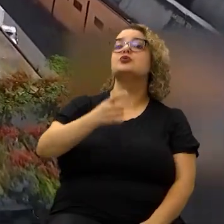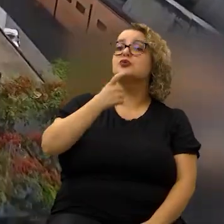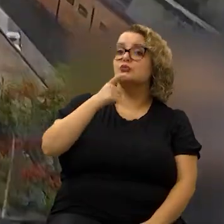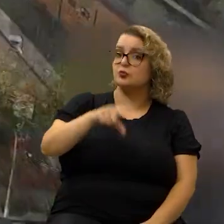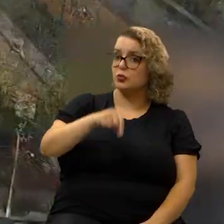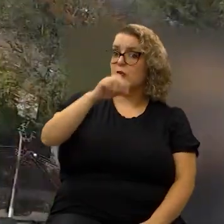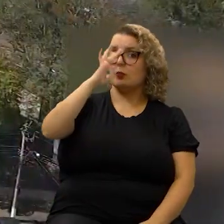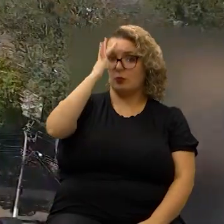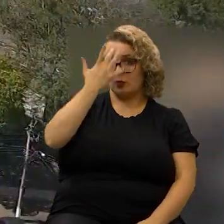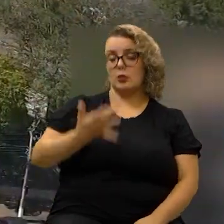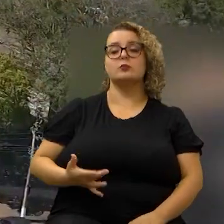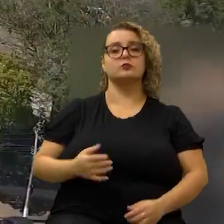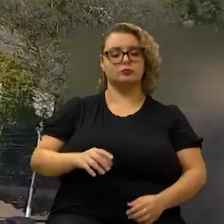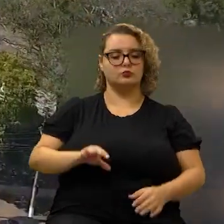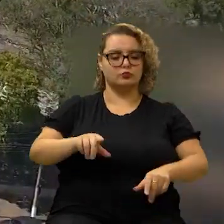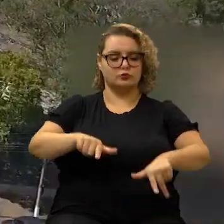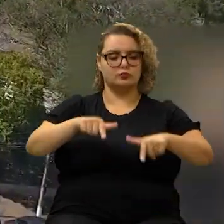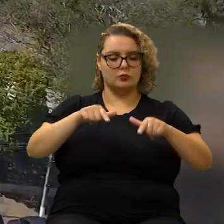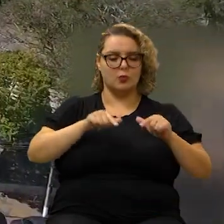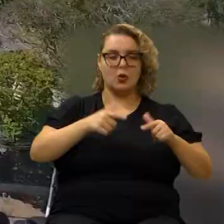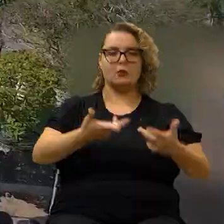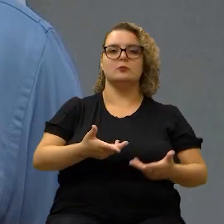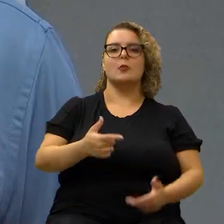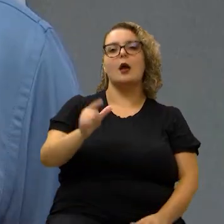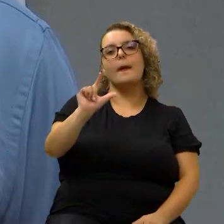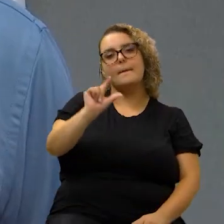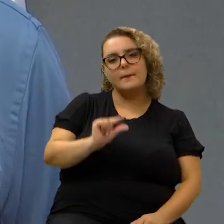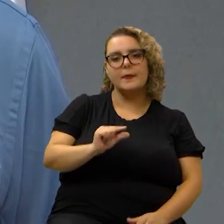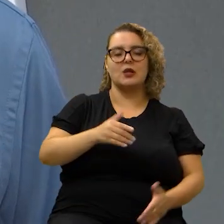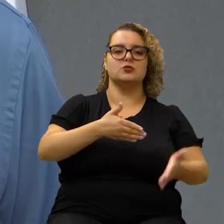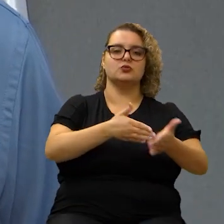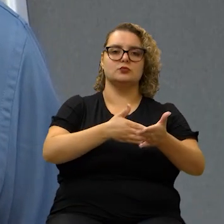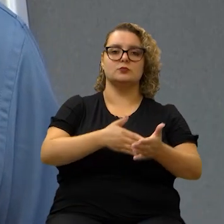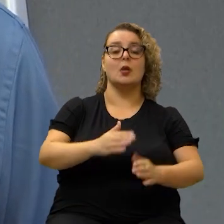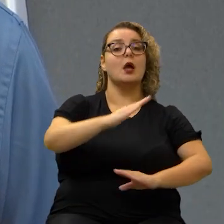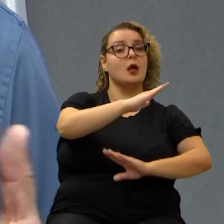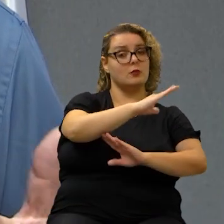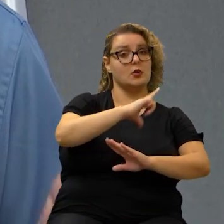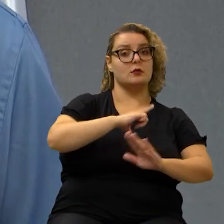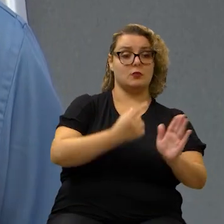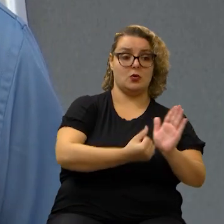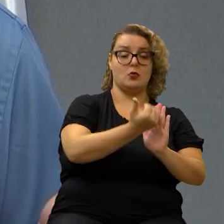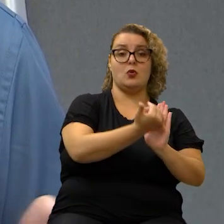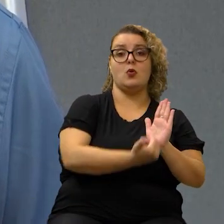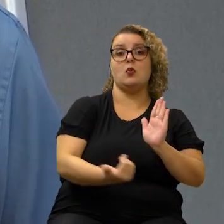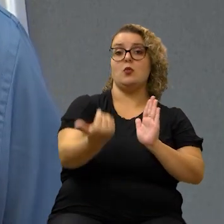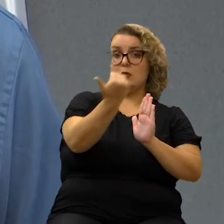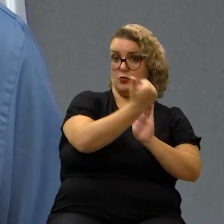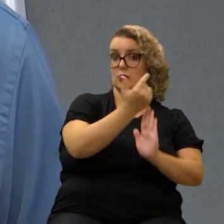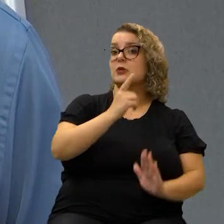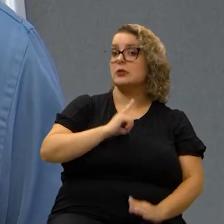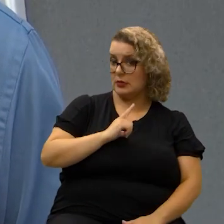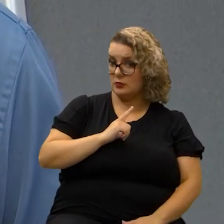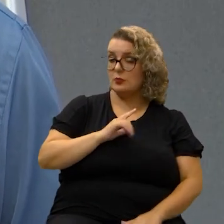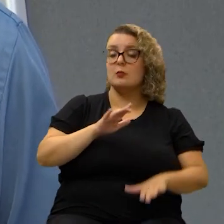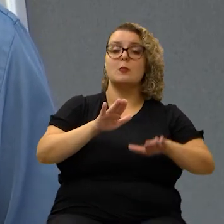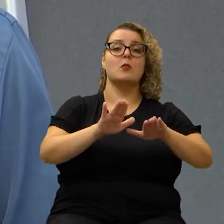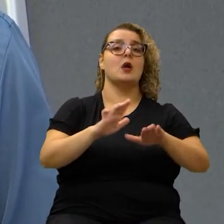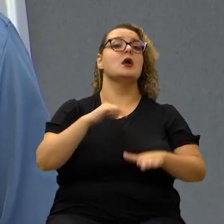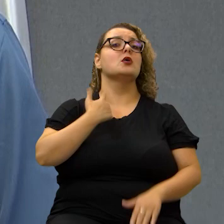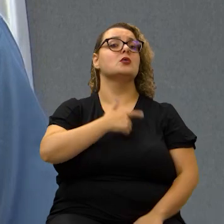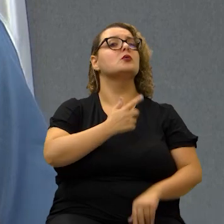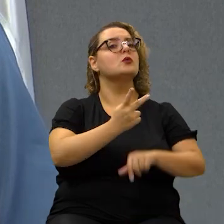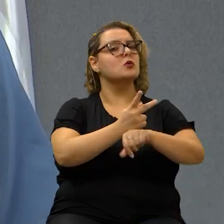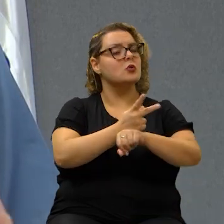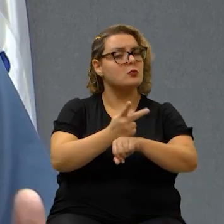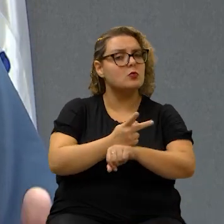campineiro por opção própria ficou abaixo do limite a câmara teria direito a um orçamento superior a esse que a gente tem